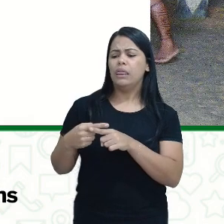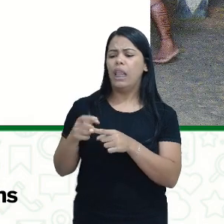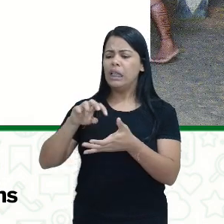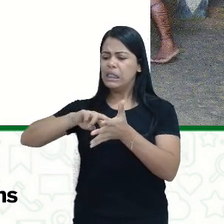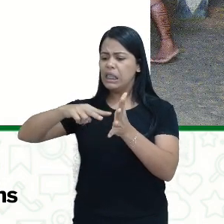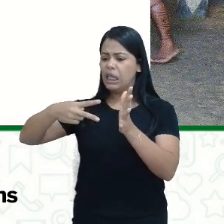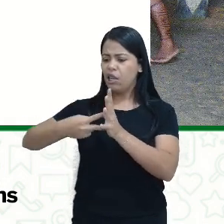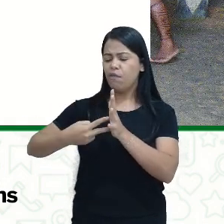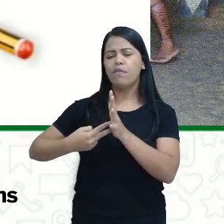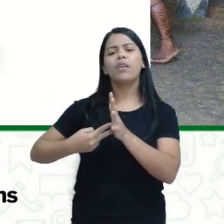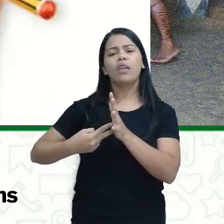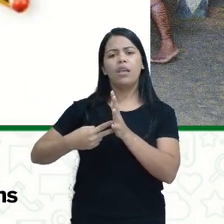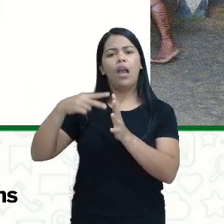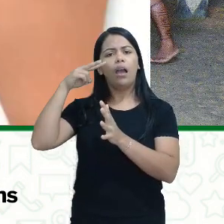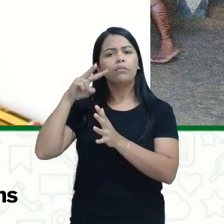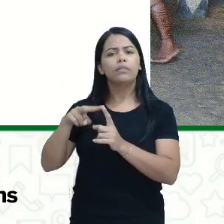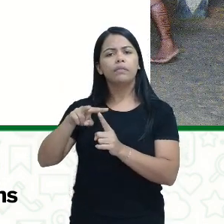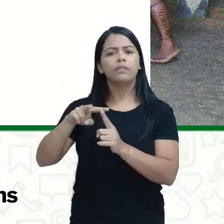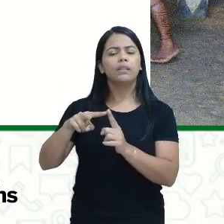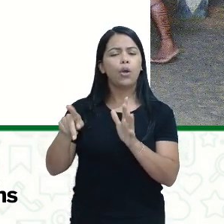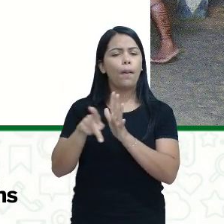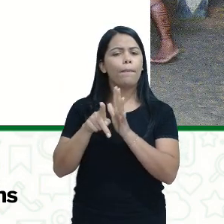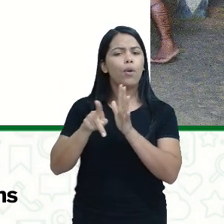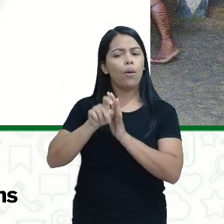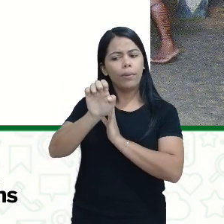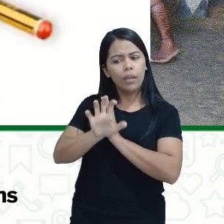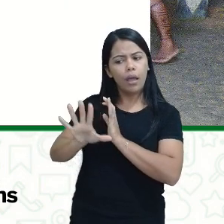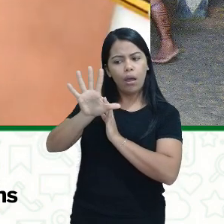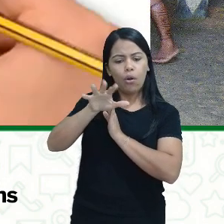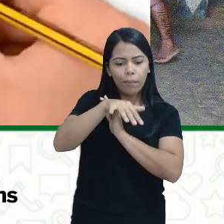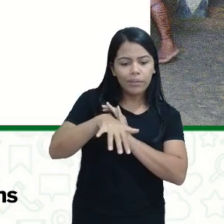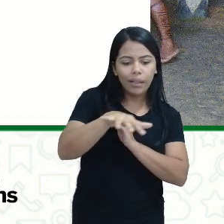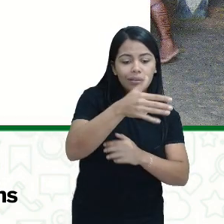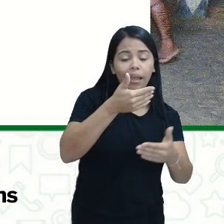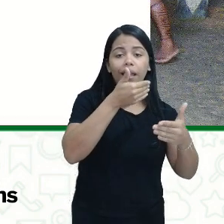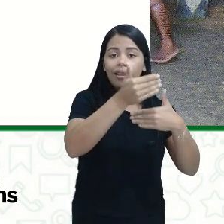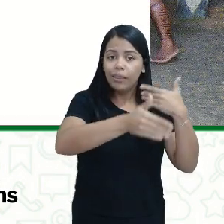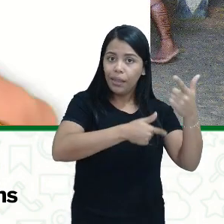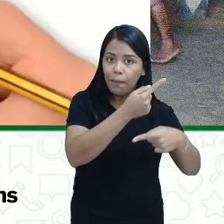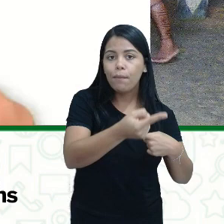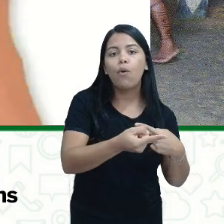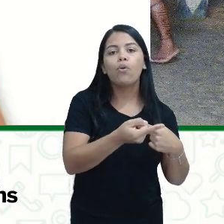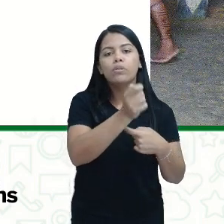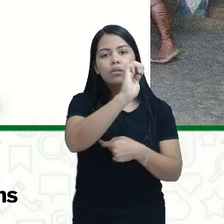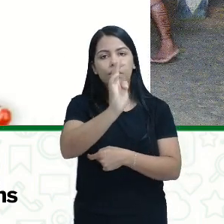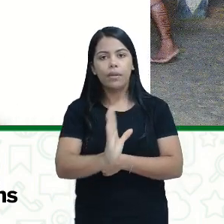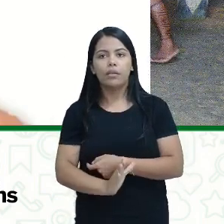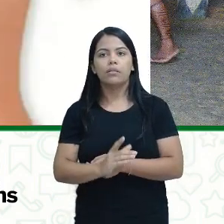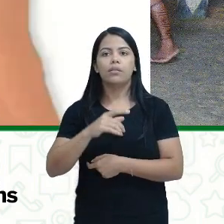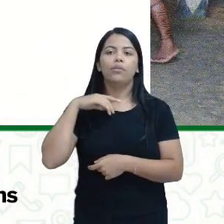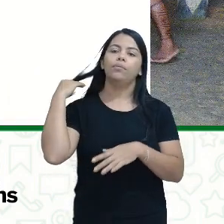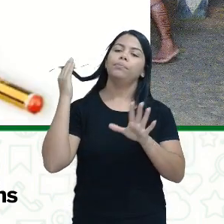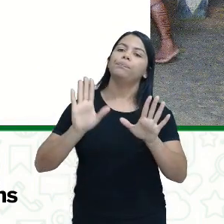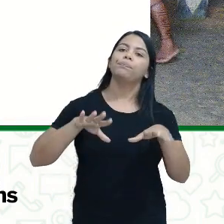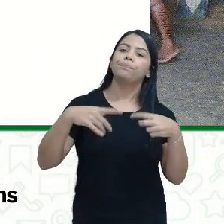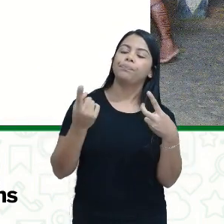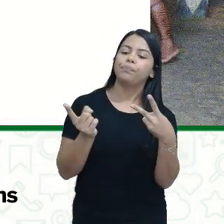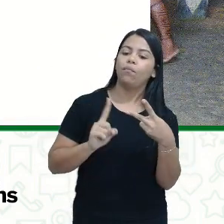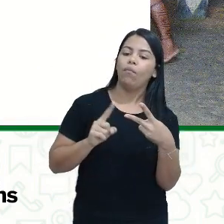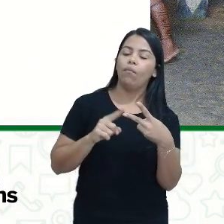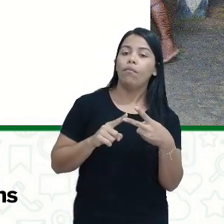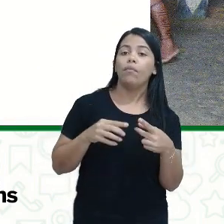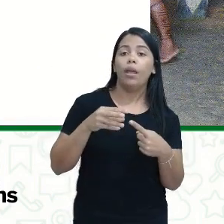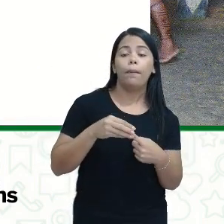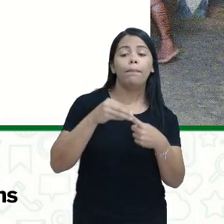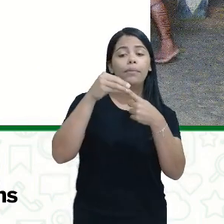que habitavam as terras antes deles, das terras que viriam a ser o Brasil futuramente. 2 são os principais